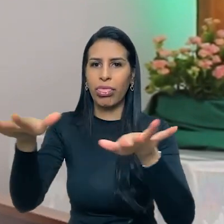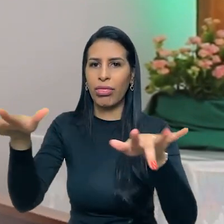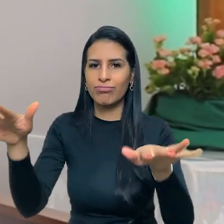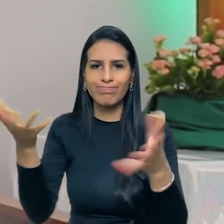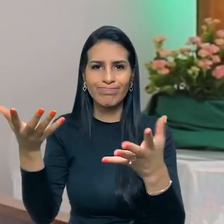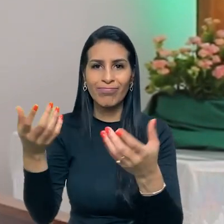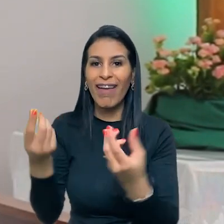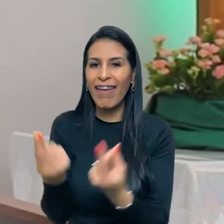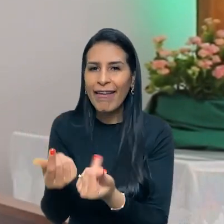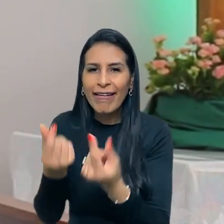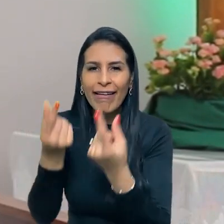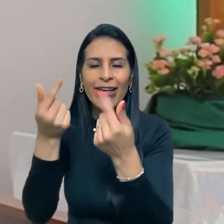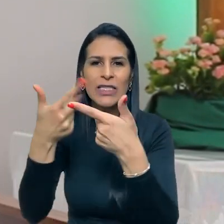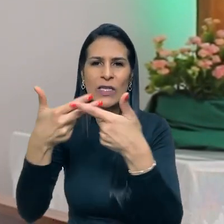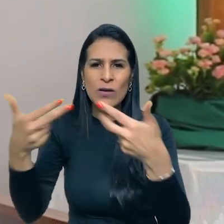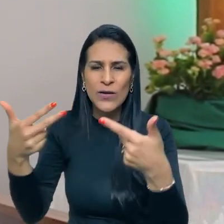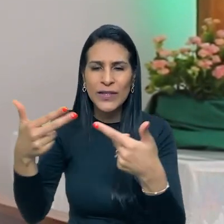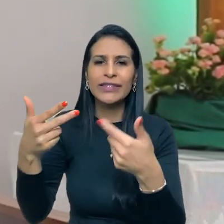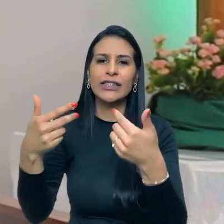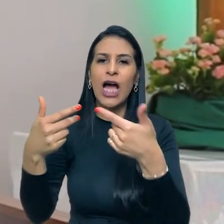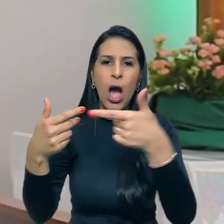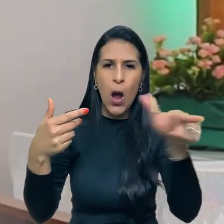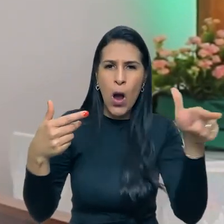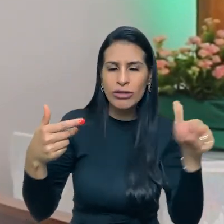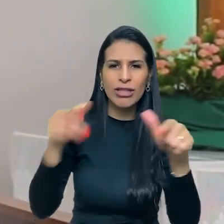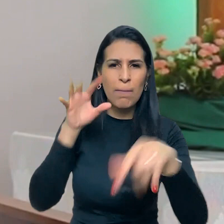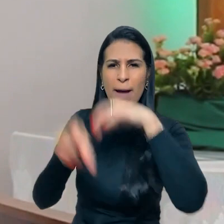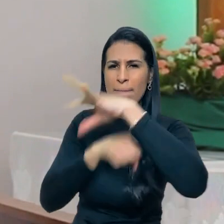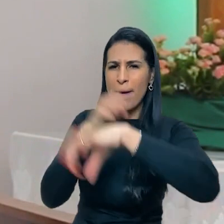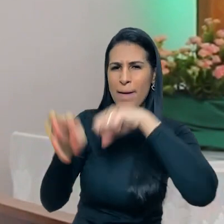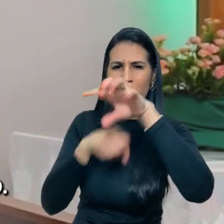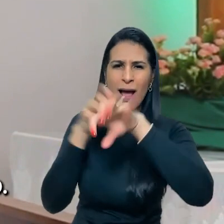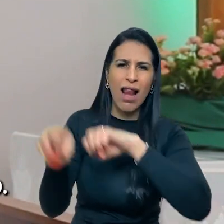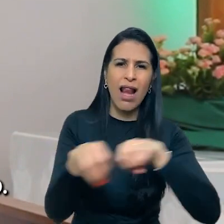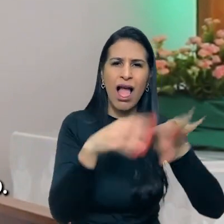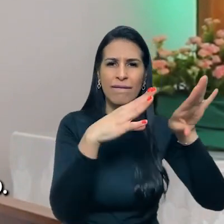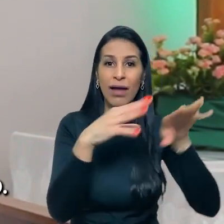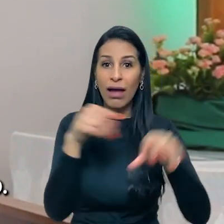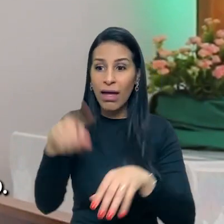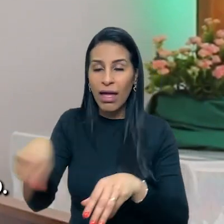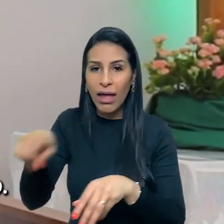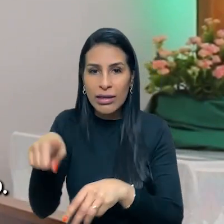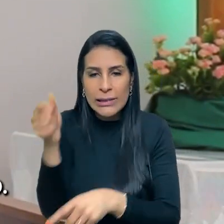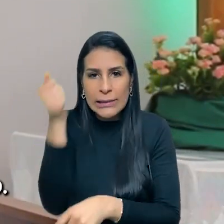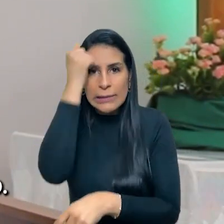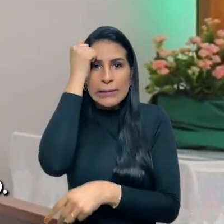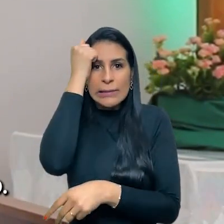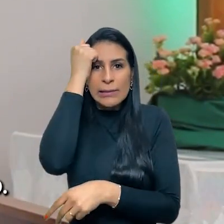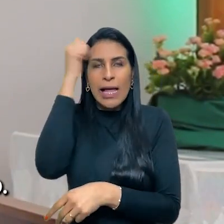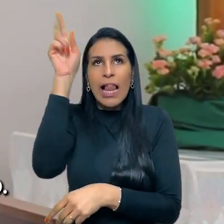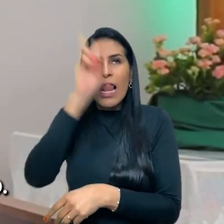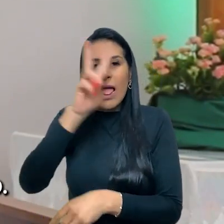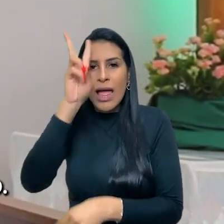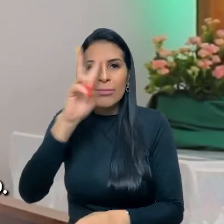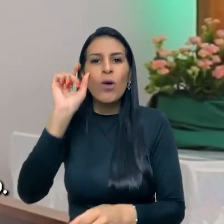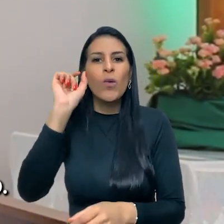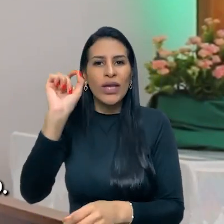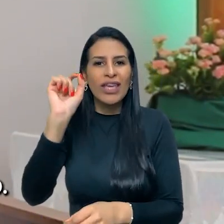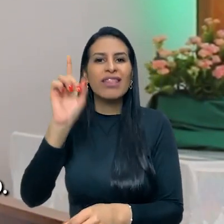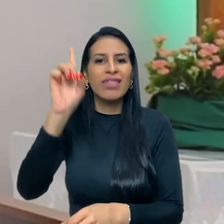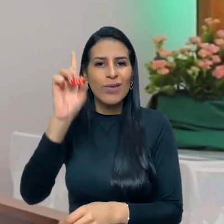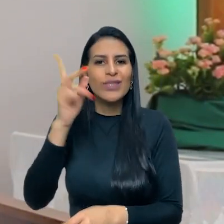disperso. As riquezas foram levadas por estrangeiros. Muitos então se lembraram o que Deus